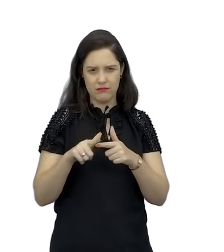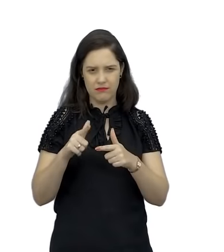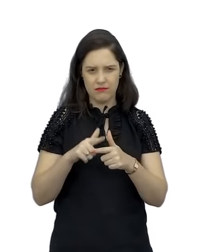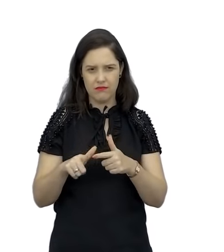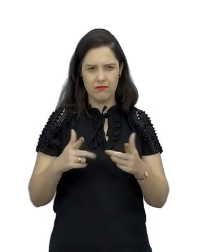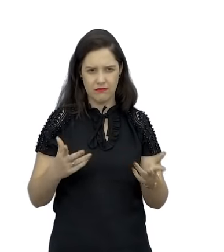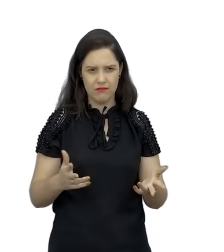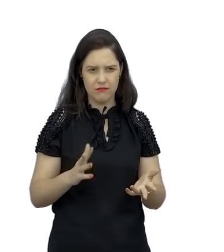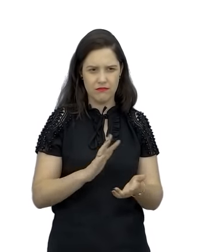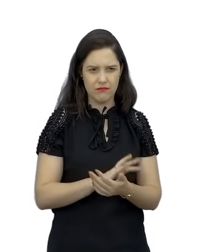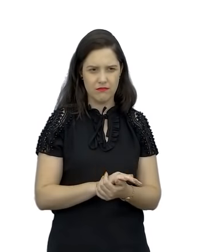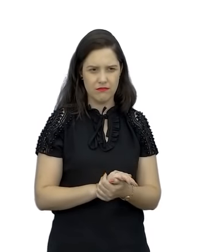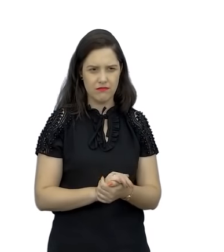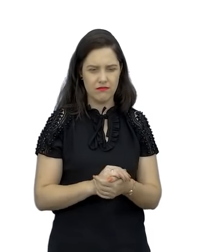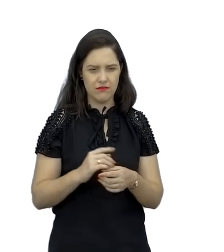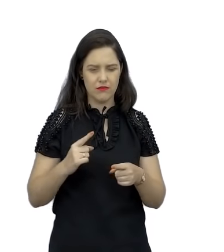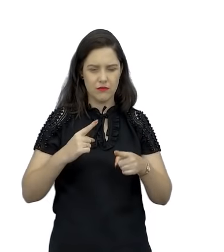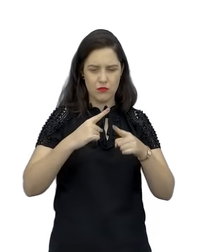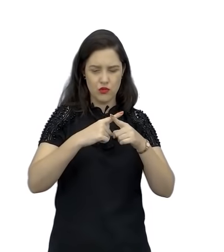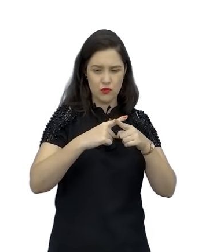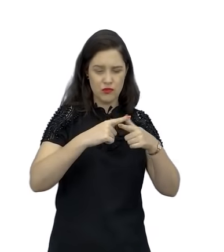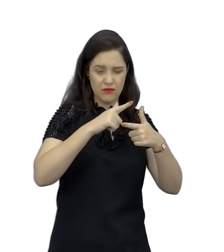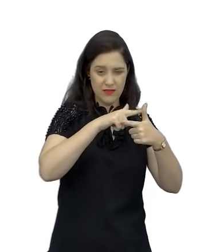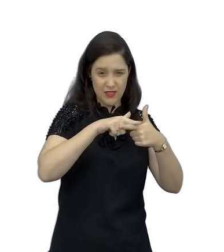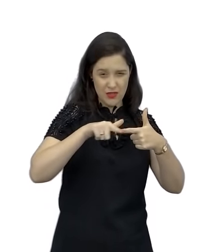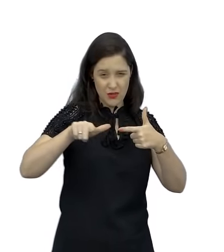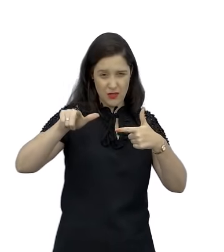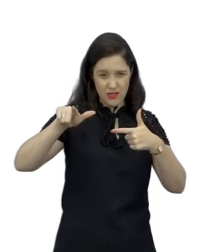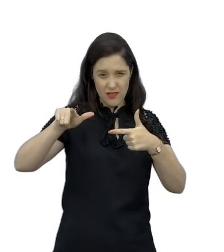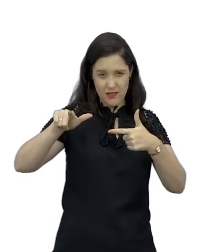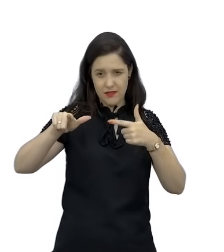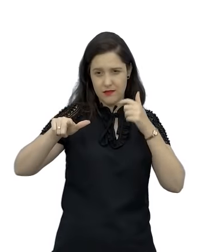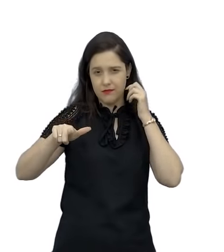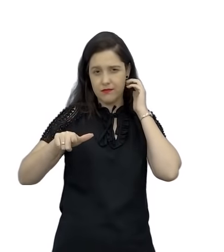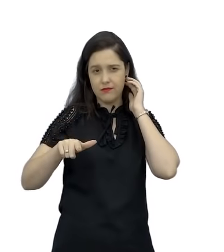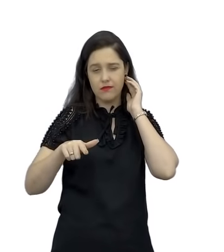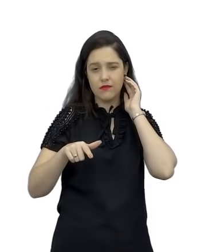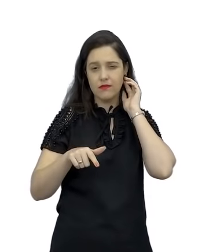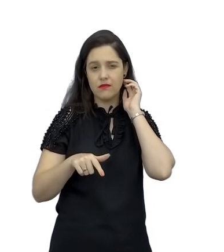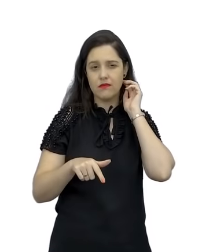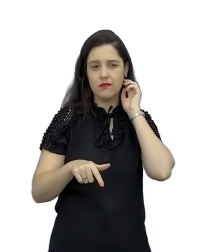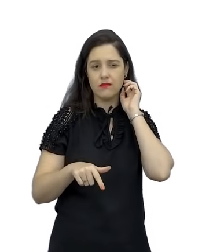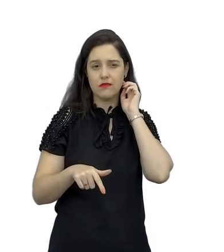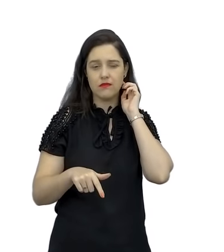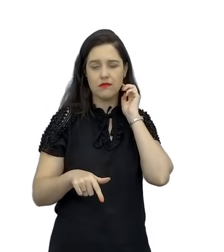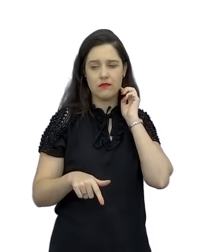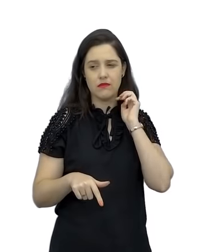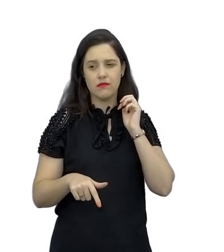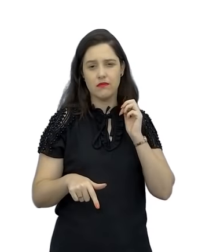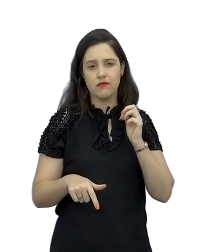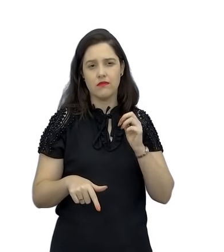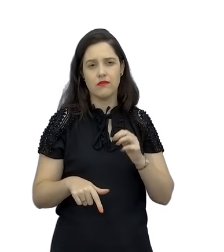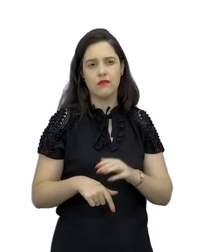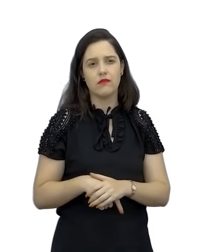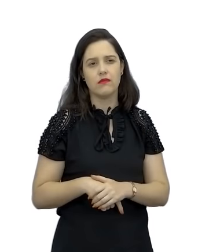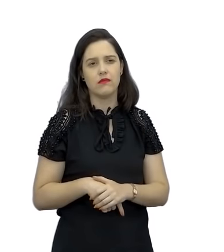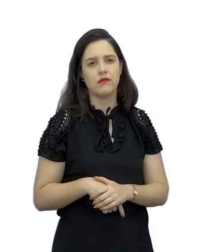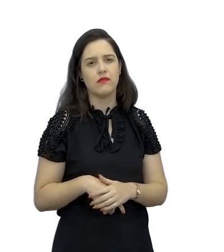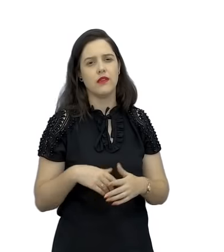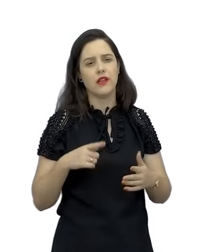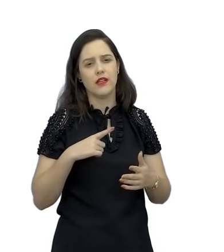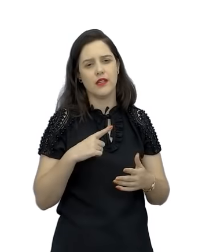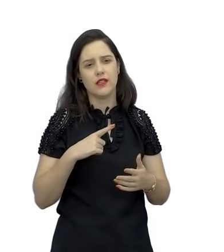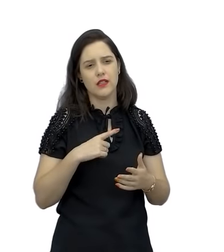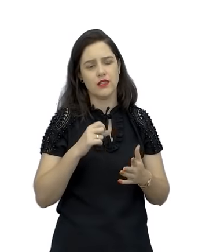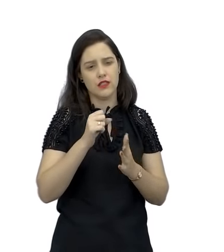De múltiplo, divisor, múltiplo comum e máximo divisor comum, tá bom? Aqui vem